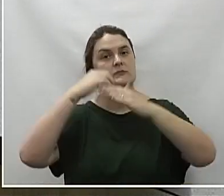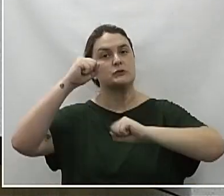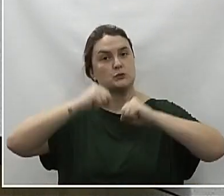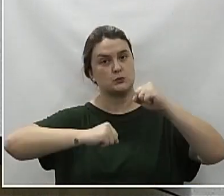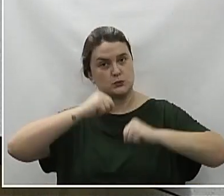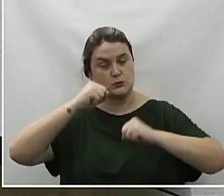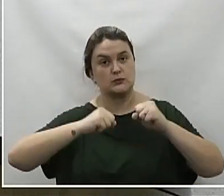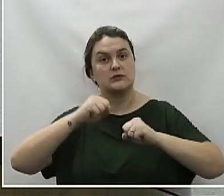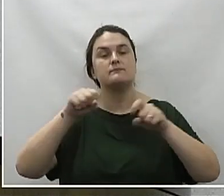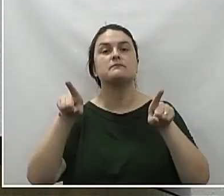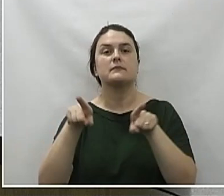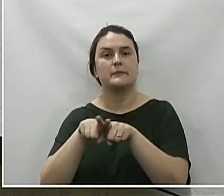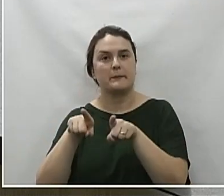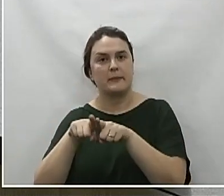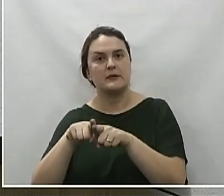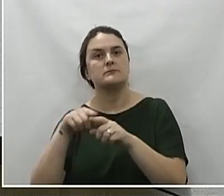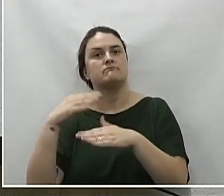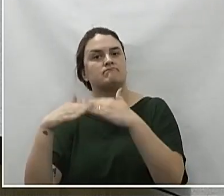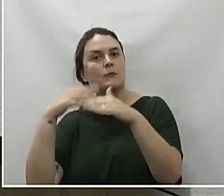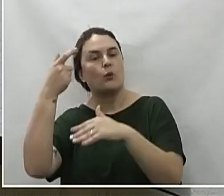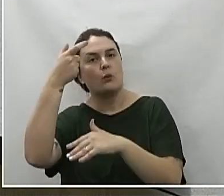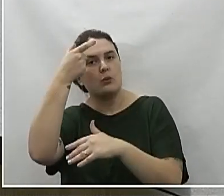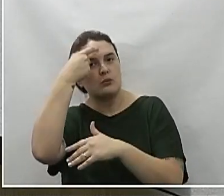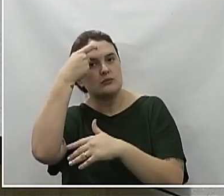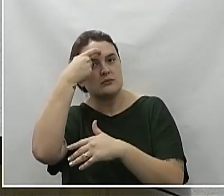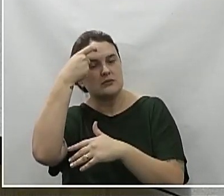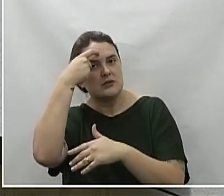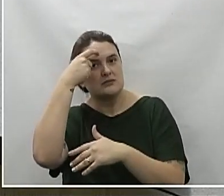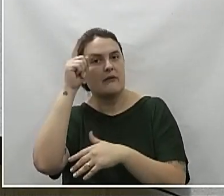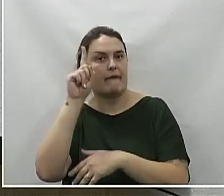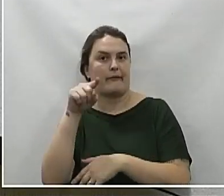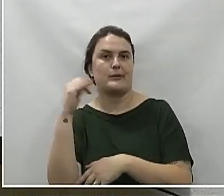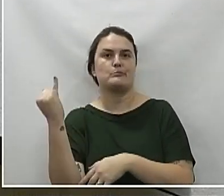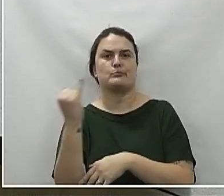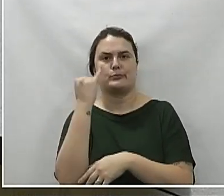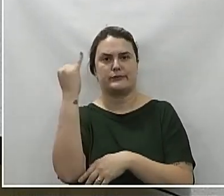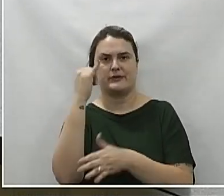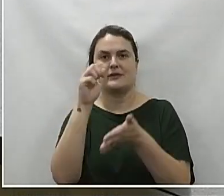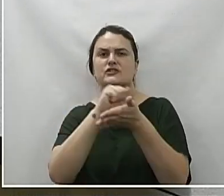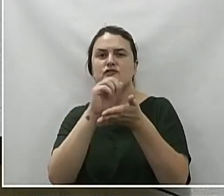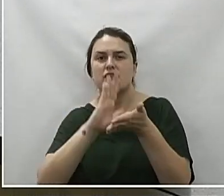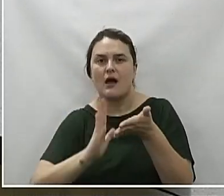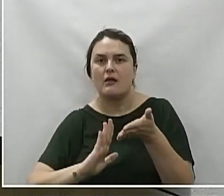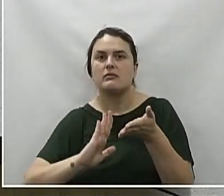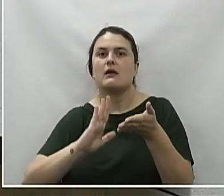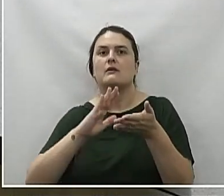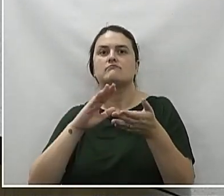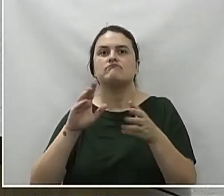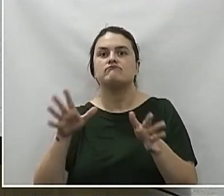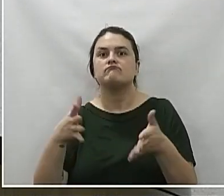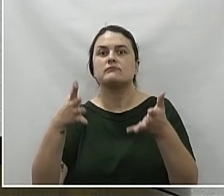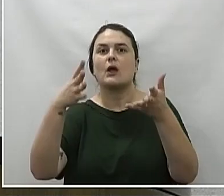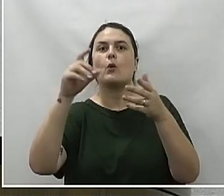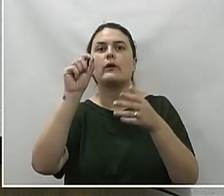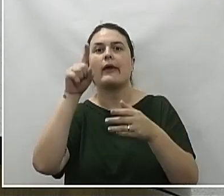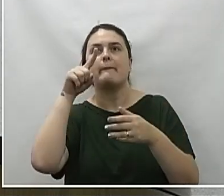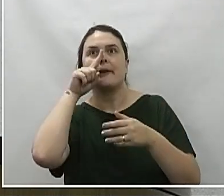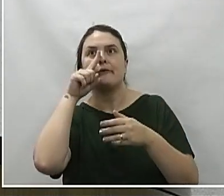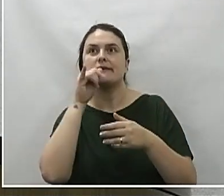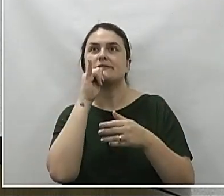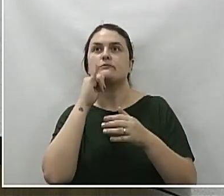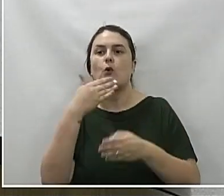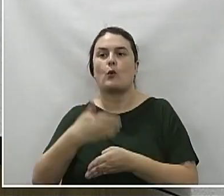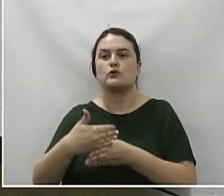também se desenvolveu a consciência da importância de que as atividades com potencial de risco as pessoas